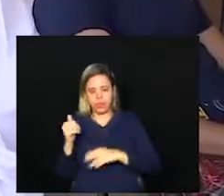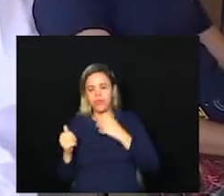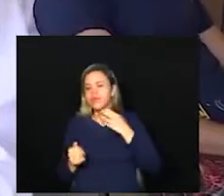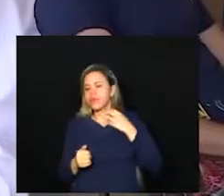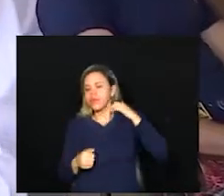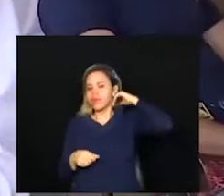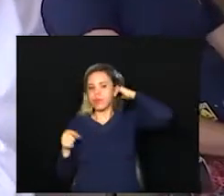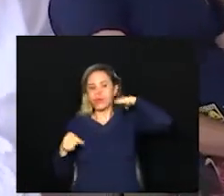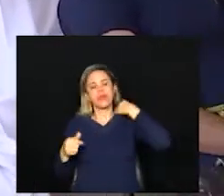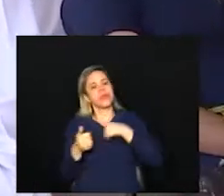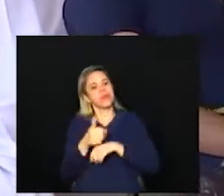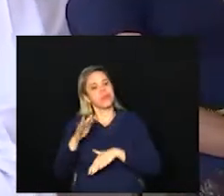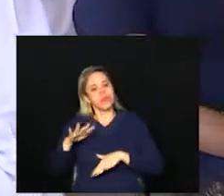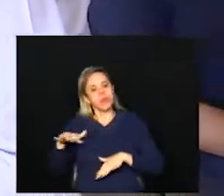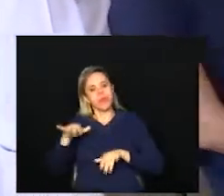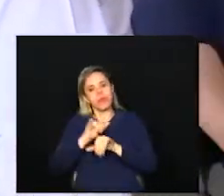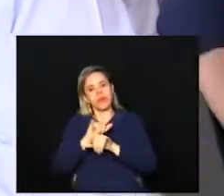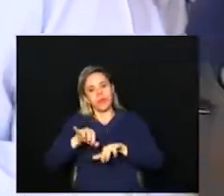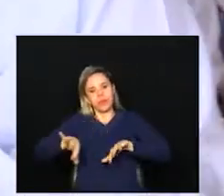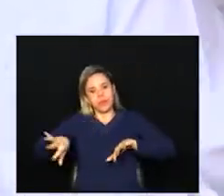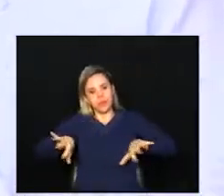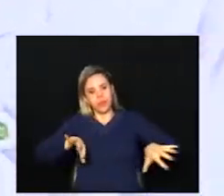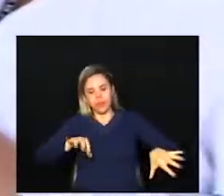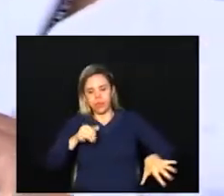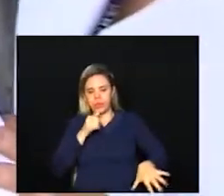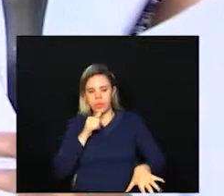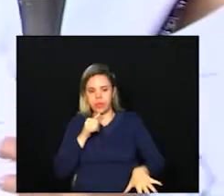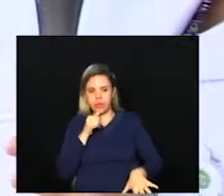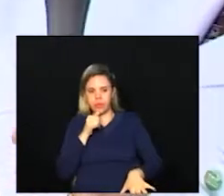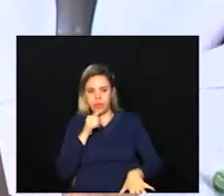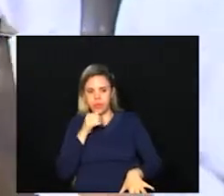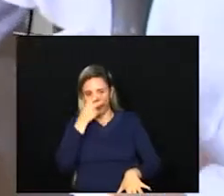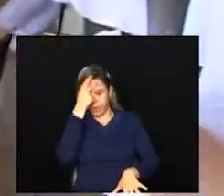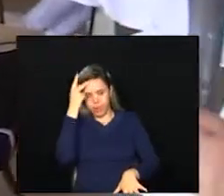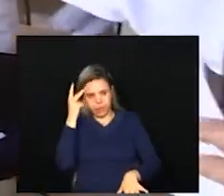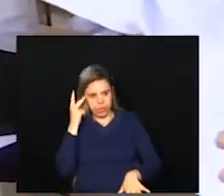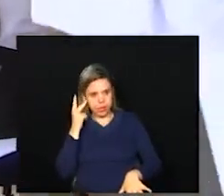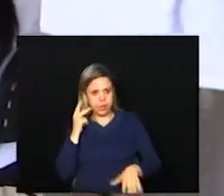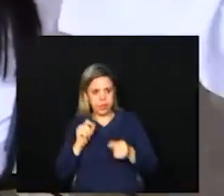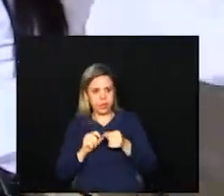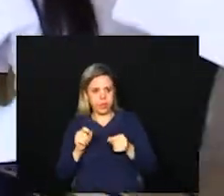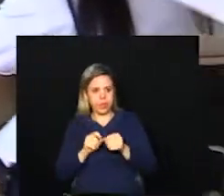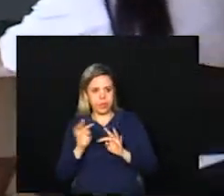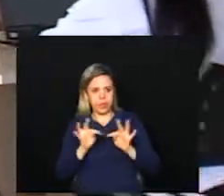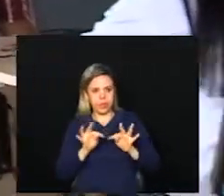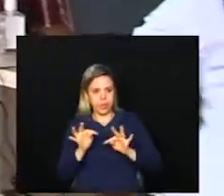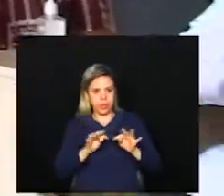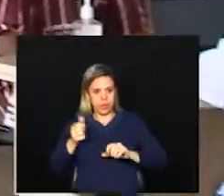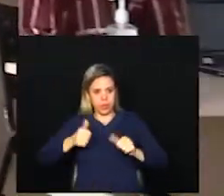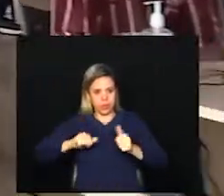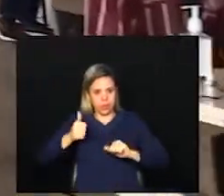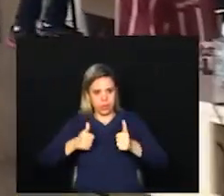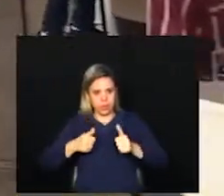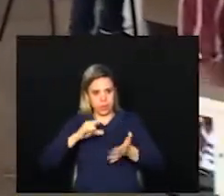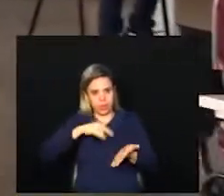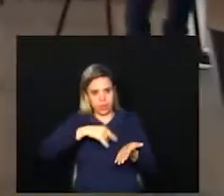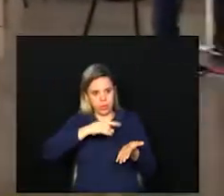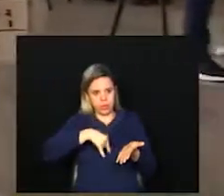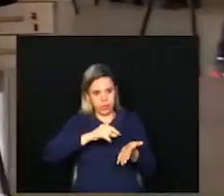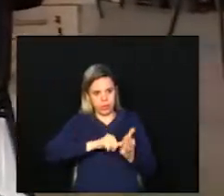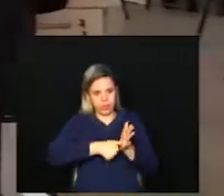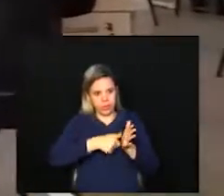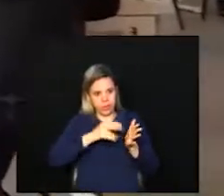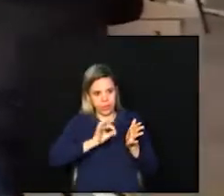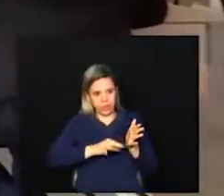tá? Esses profissionais estão divididos entre... o pessoal faz a pré-triagem, analisa toda a documentação